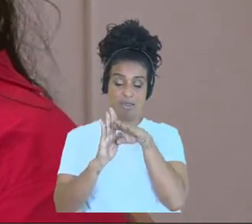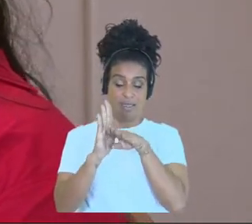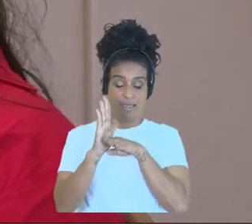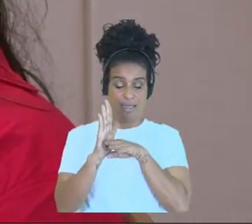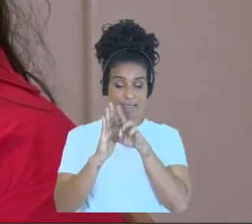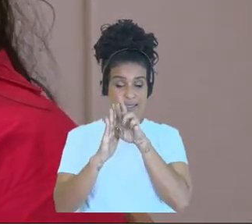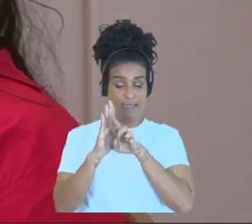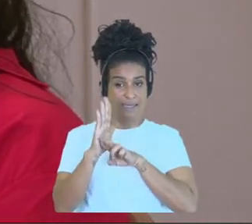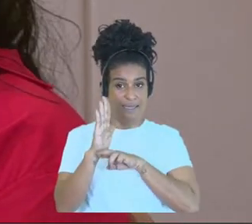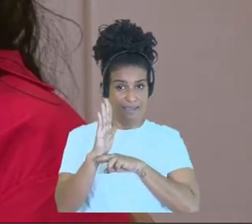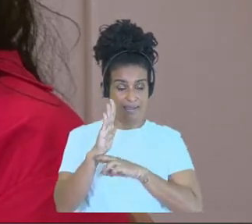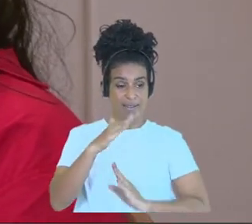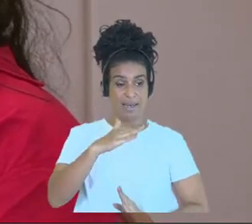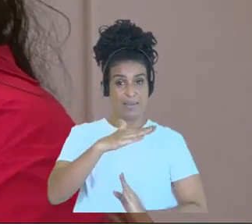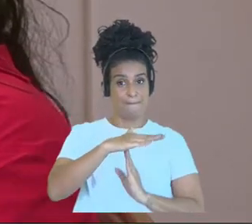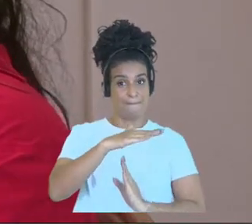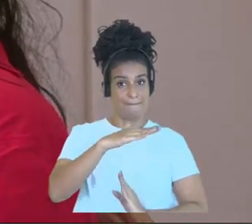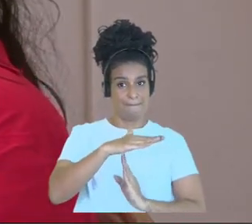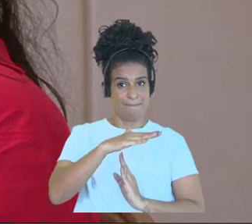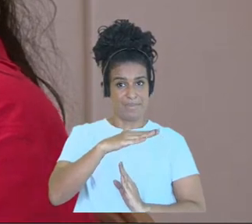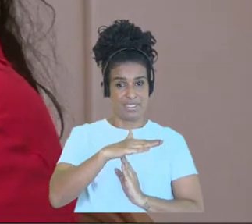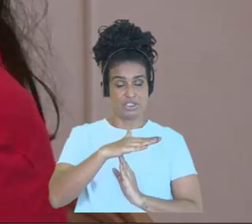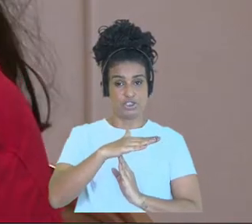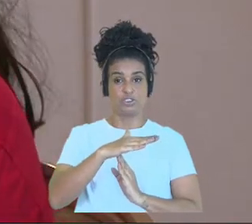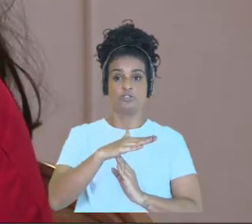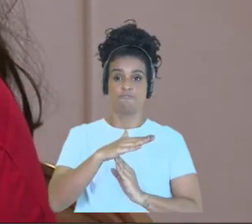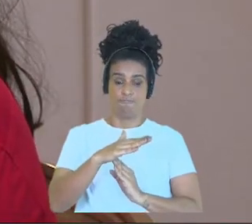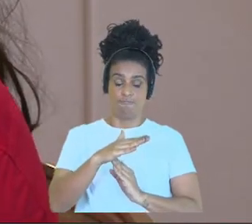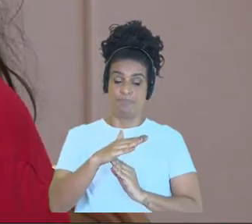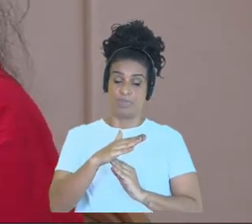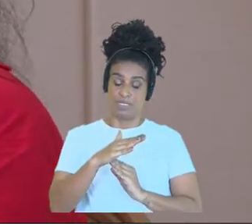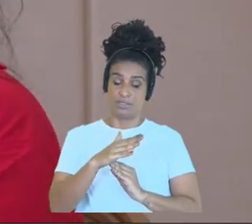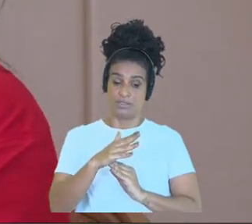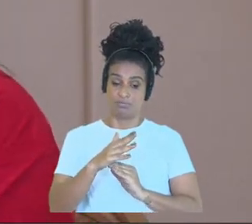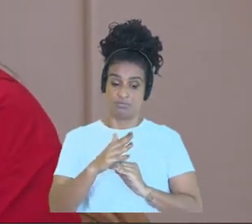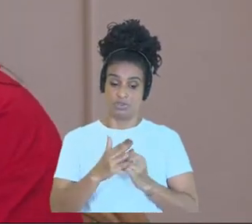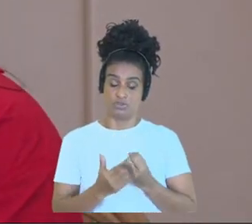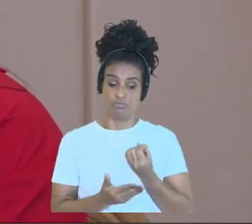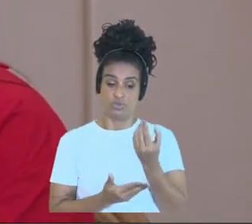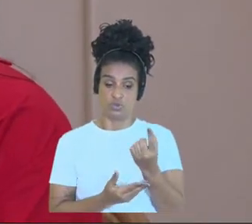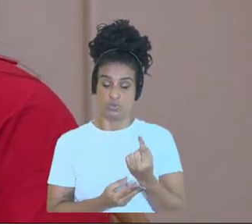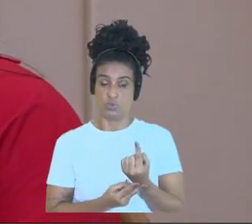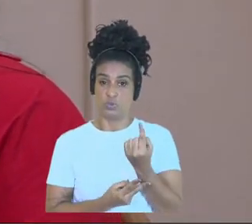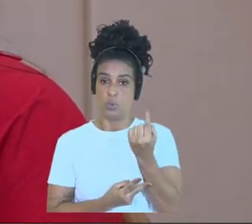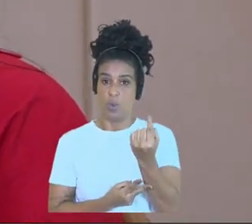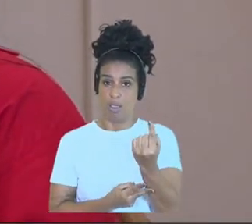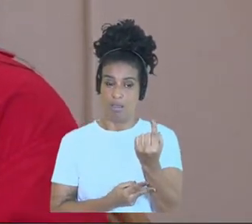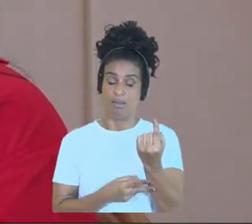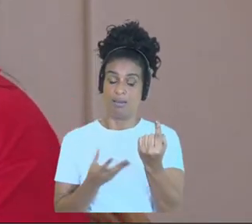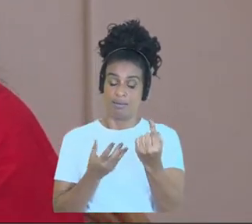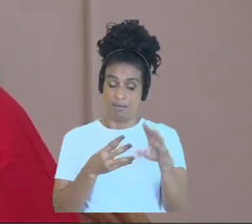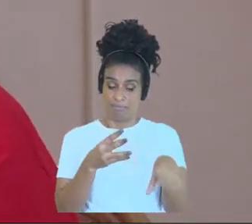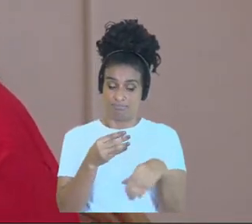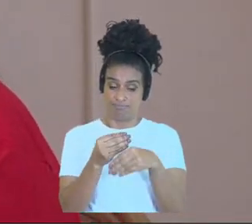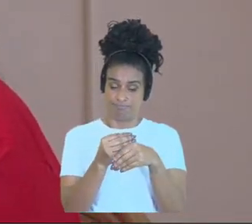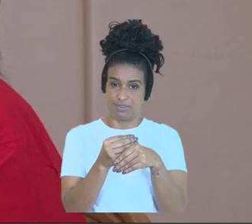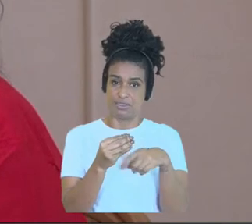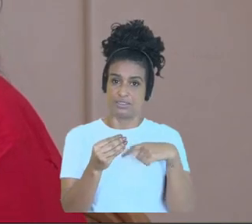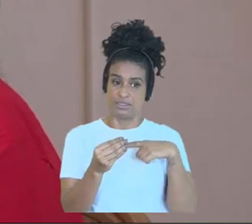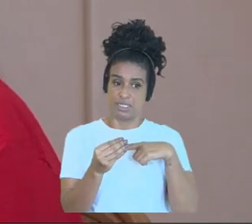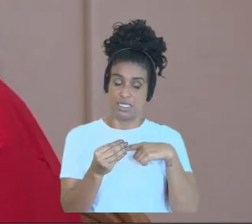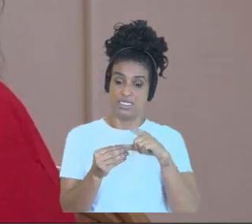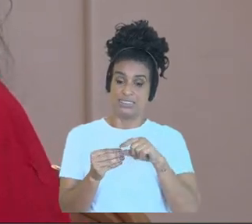limite máximo, que ele é, para a emenda individual, se o parlamentar sozinho quer colocar uma emenda, esse limite é baixo.